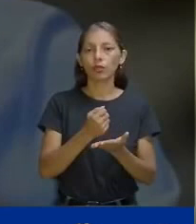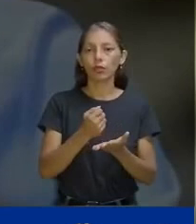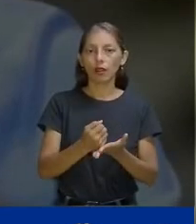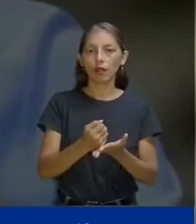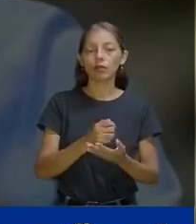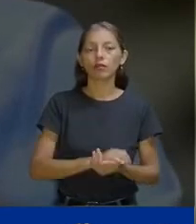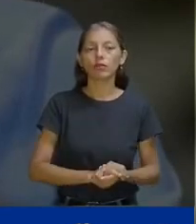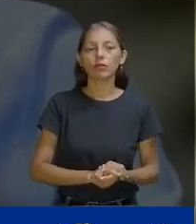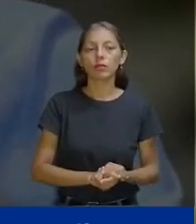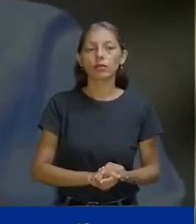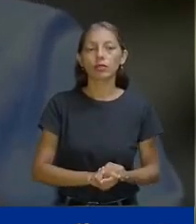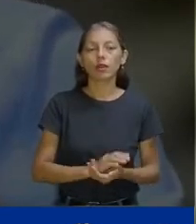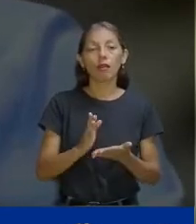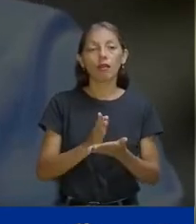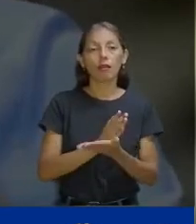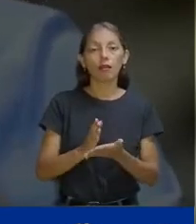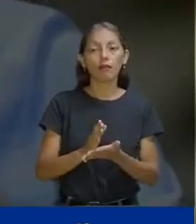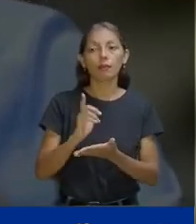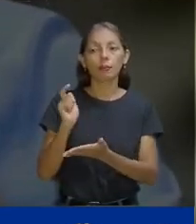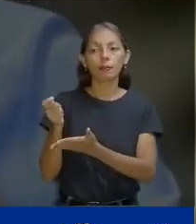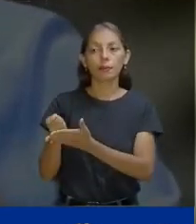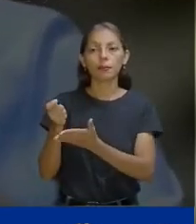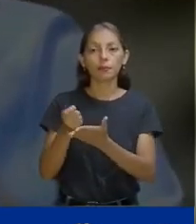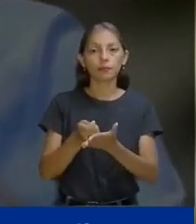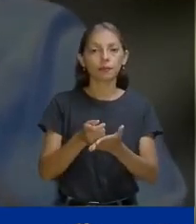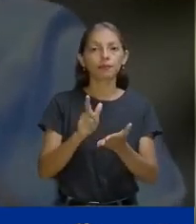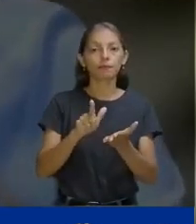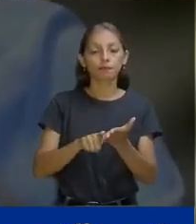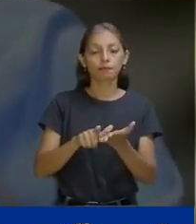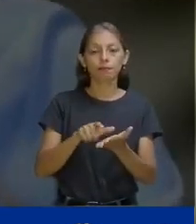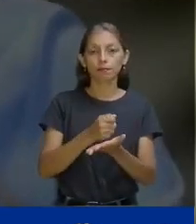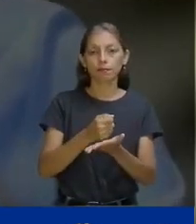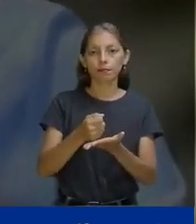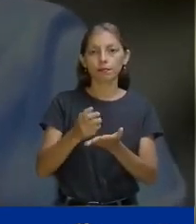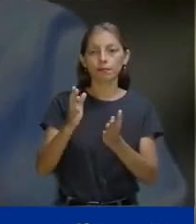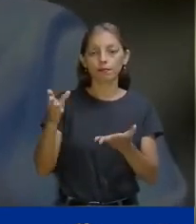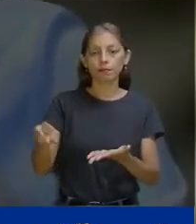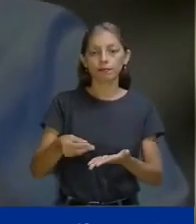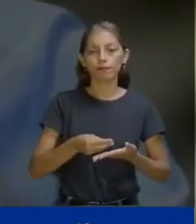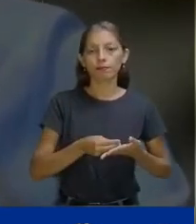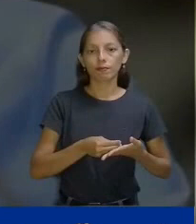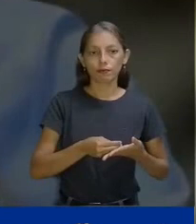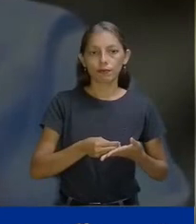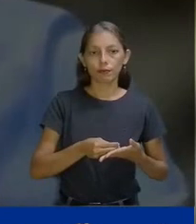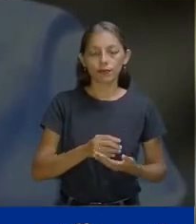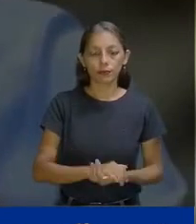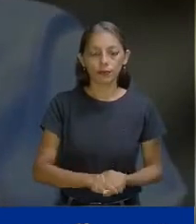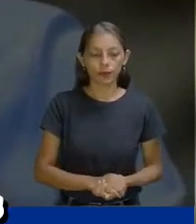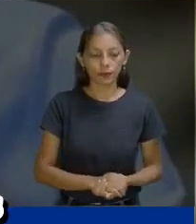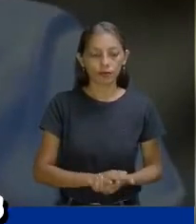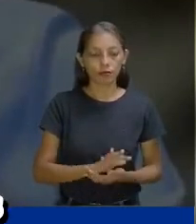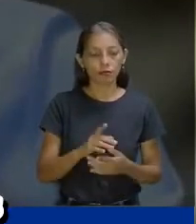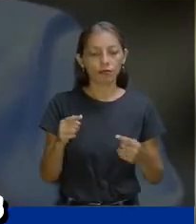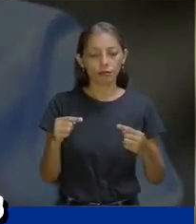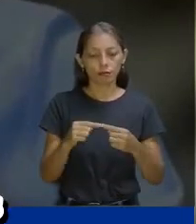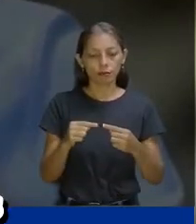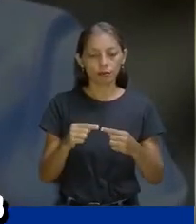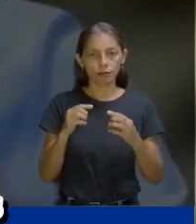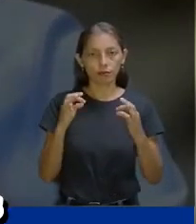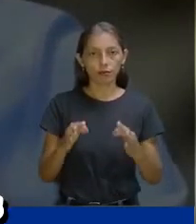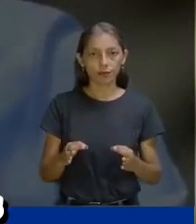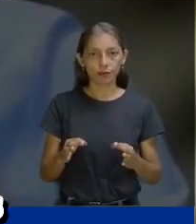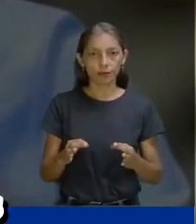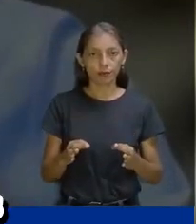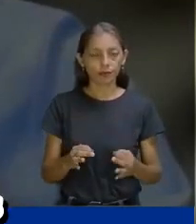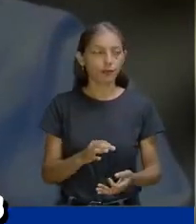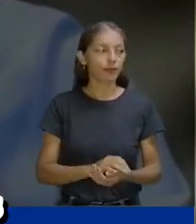e comprovantes de pagamento que foram emitidos por instituição bancária, o que, então, reforça a regularidade da comprovação dessas despesas